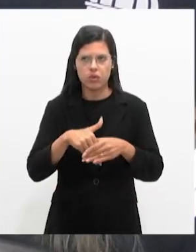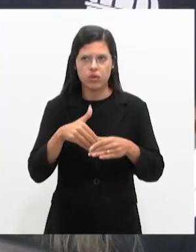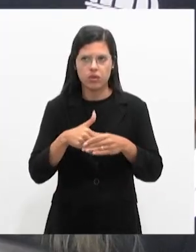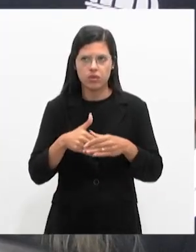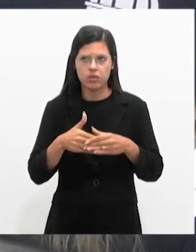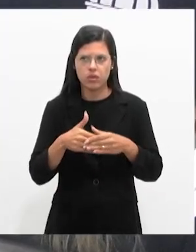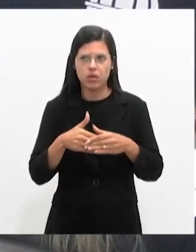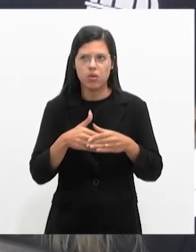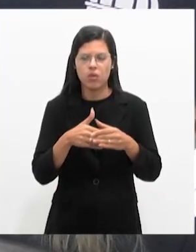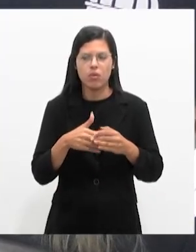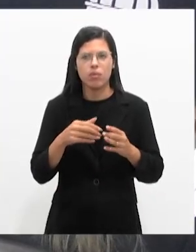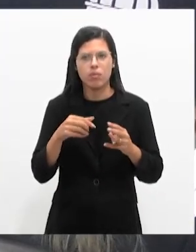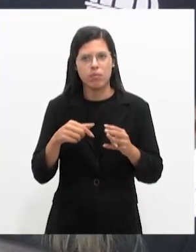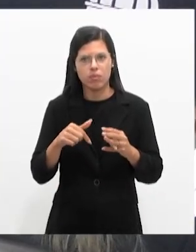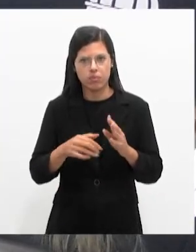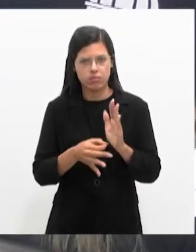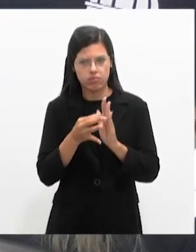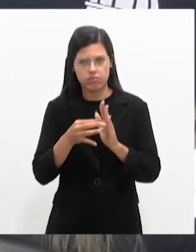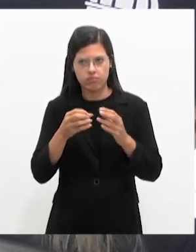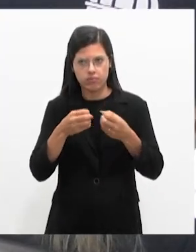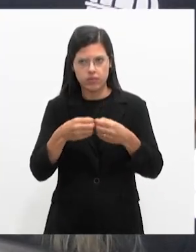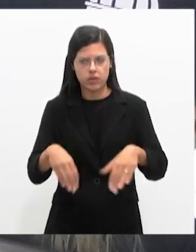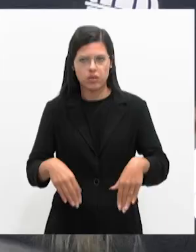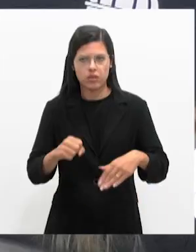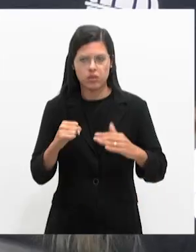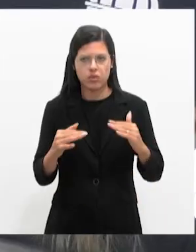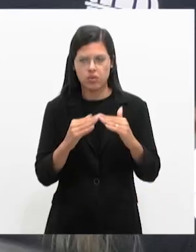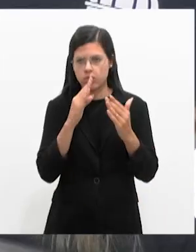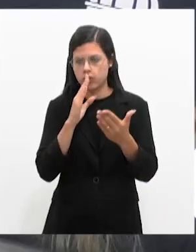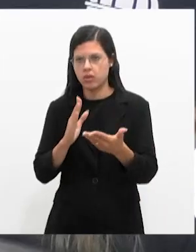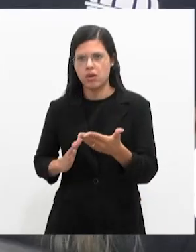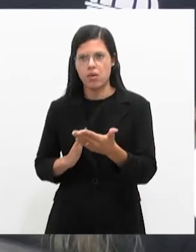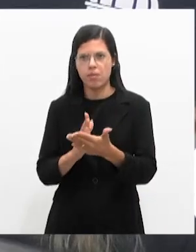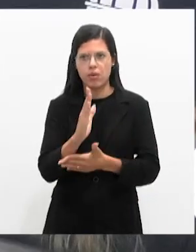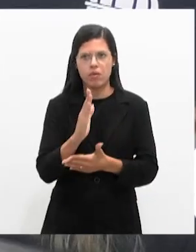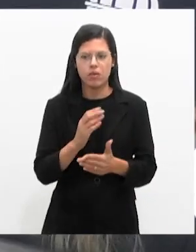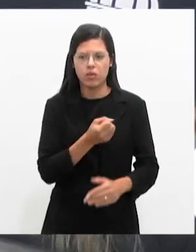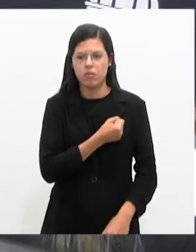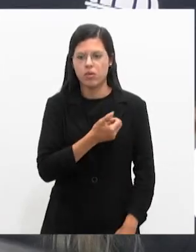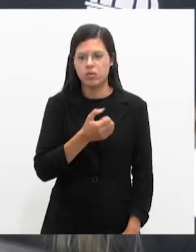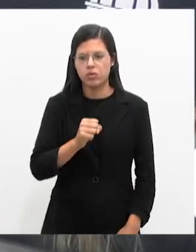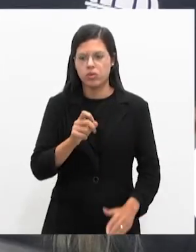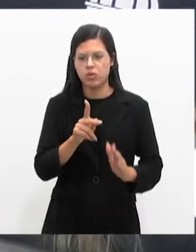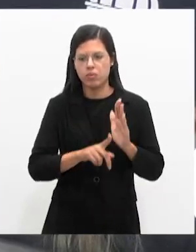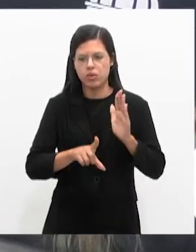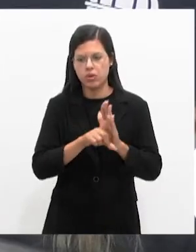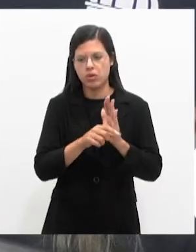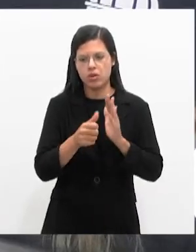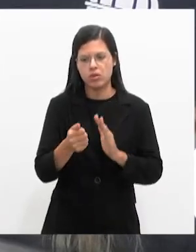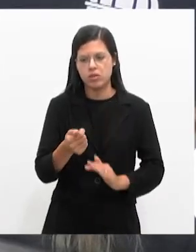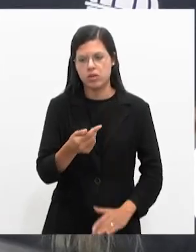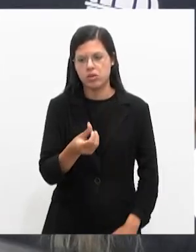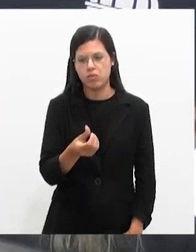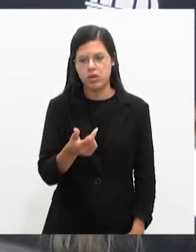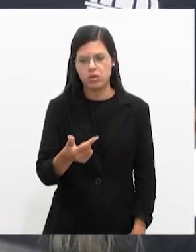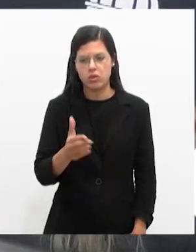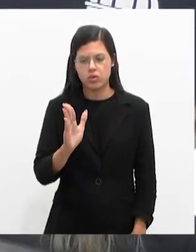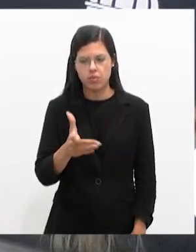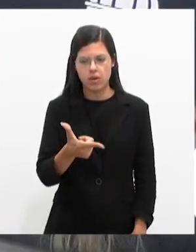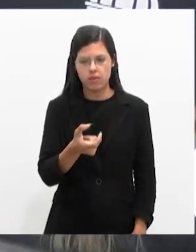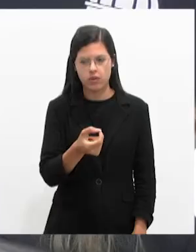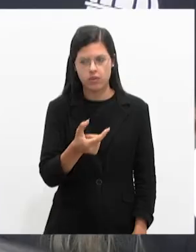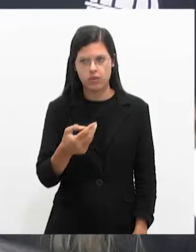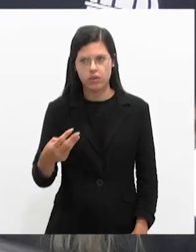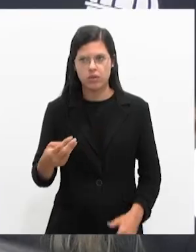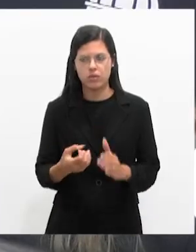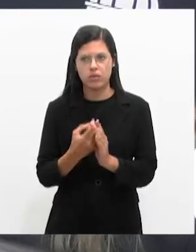pela prejudicabilidade. Senhores que aprovam, permaneçam como estão. Aprovado o parecer 18 da pauta, projeto de lei 1762 de 23. Autoria do